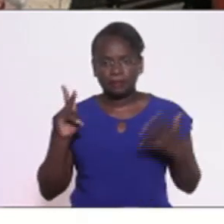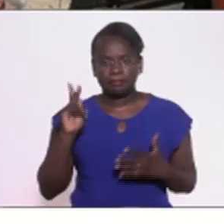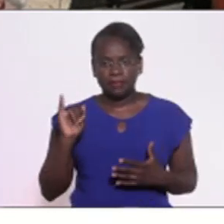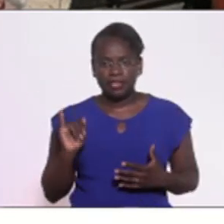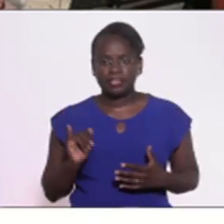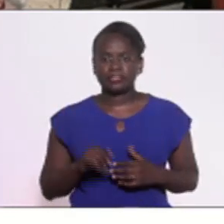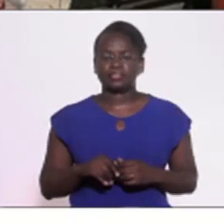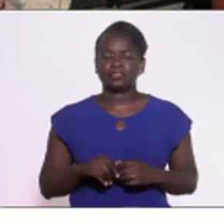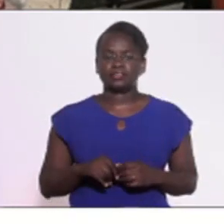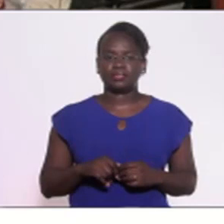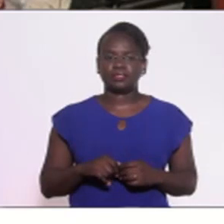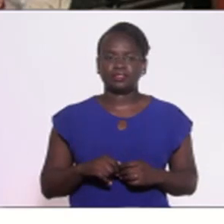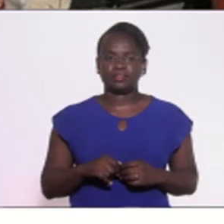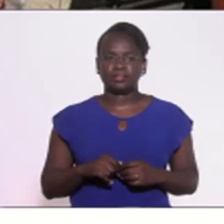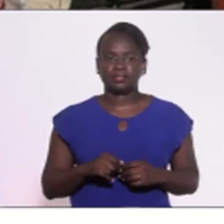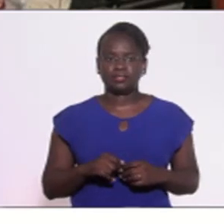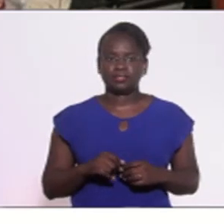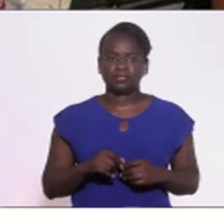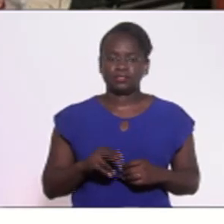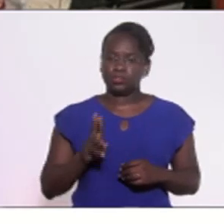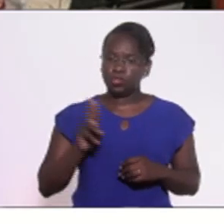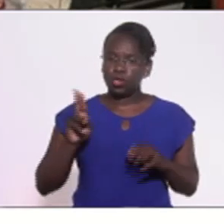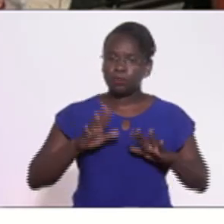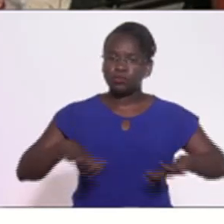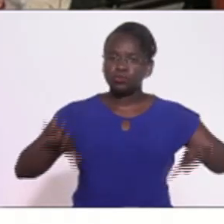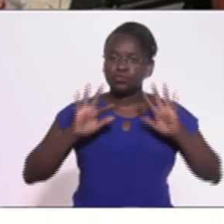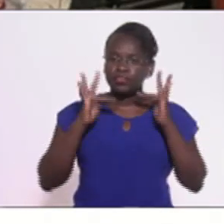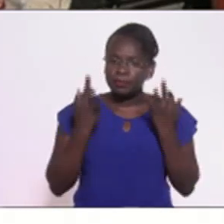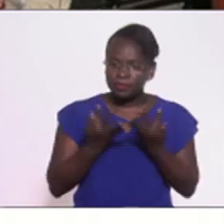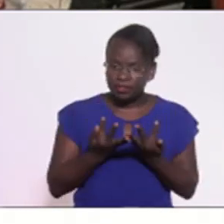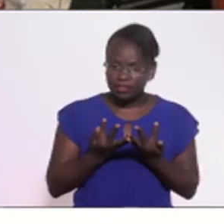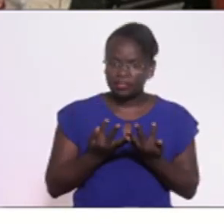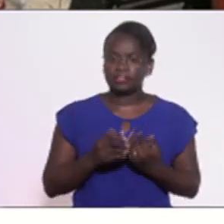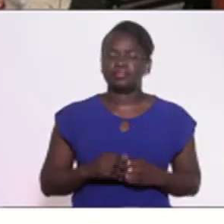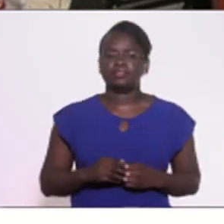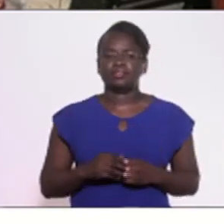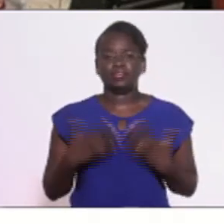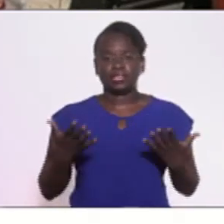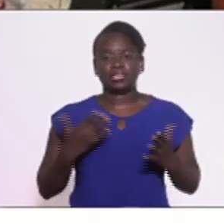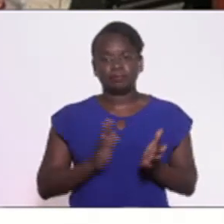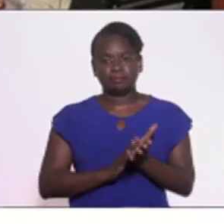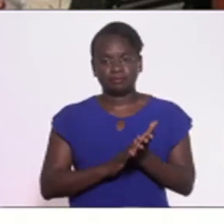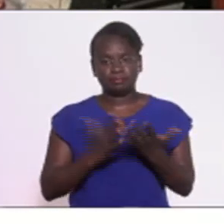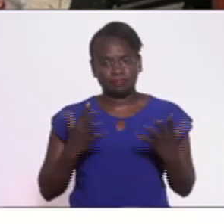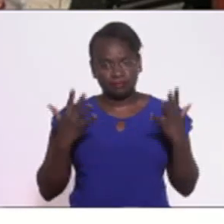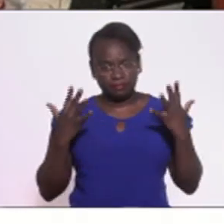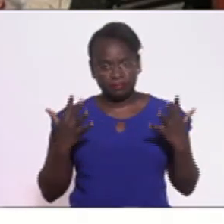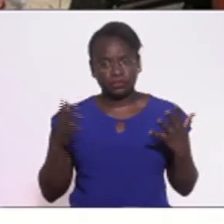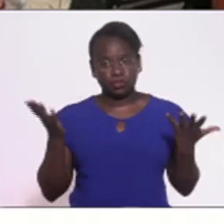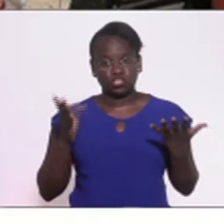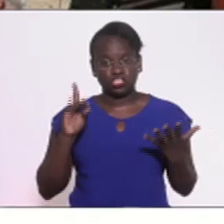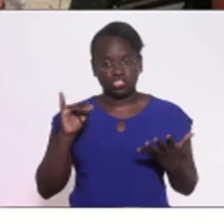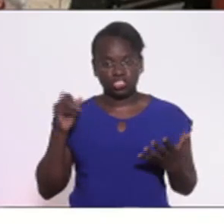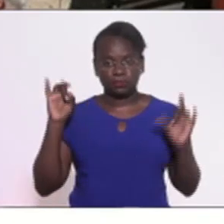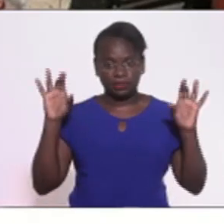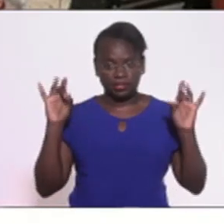pai. Em nome de toda a nossa família, eu queria te dar parabéns pelo dia de